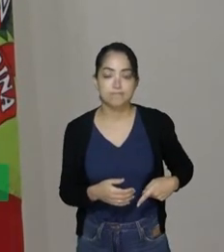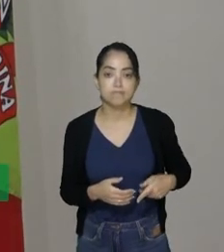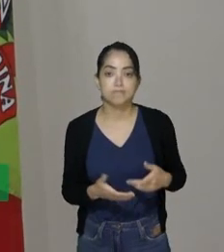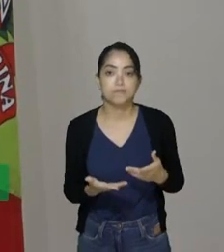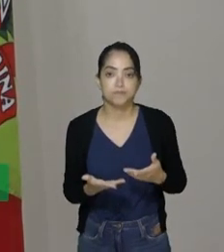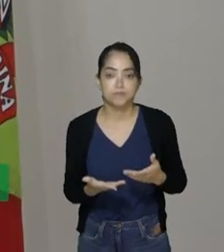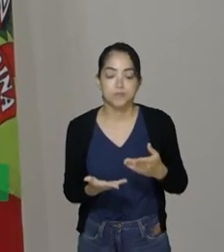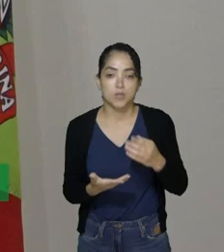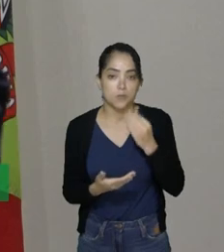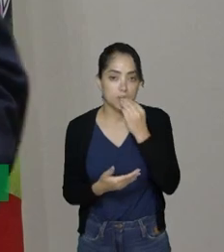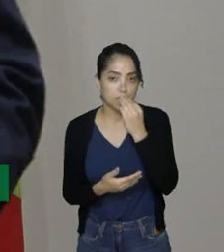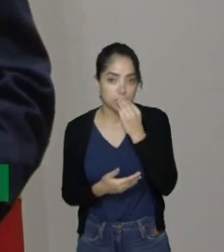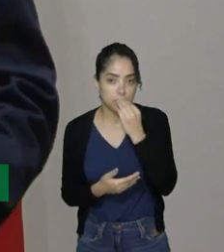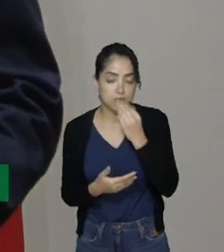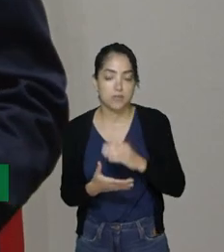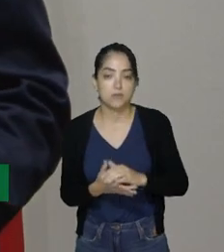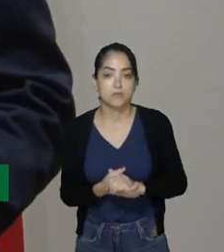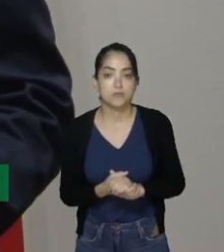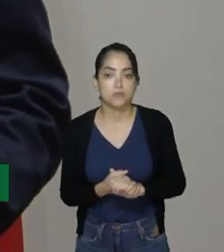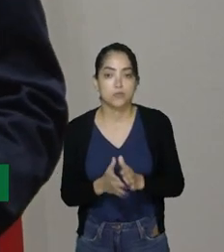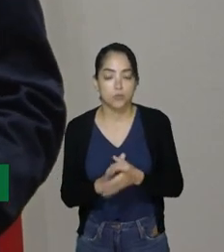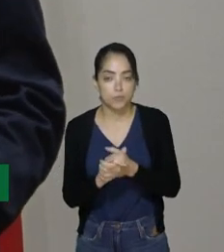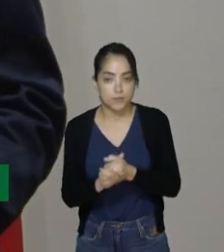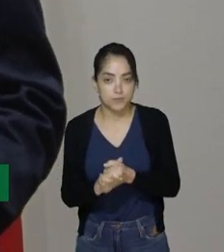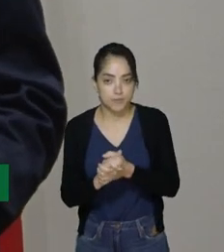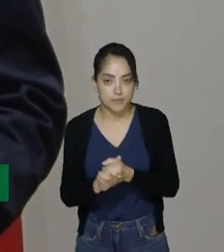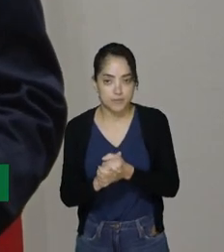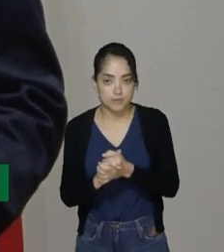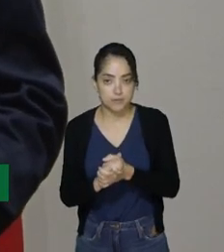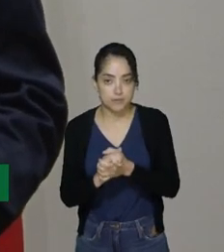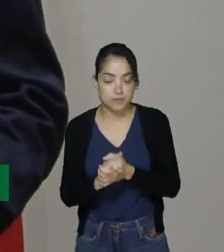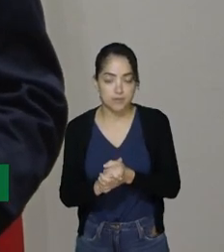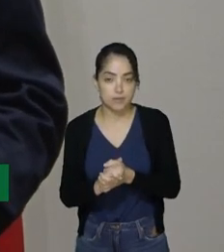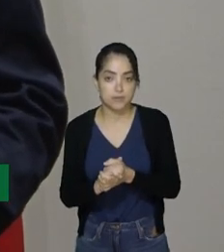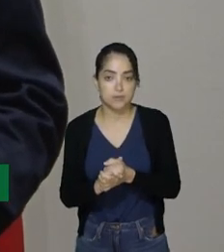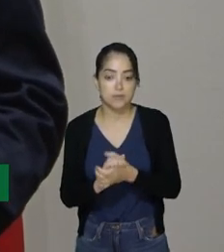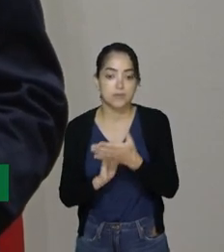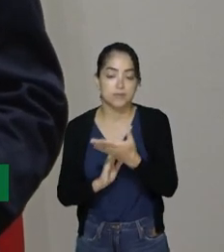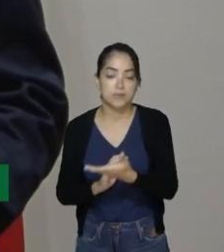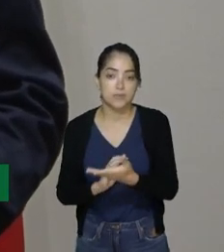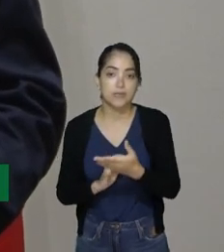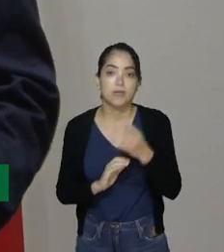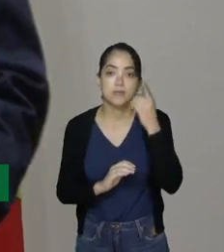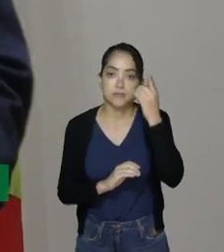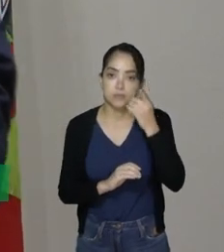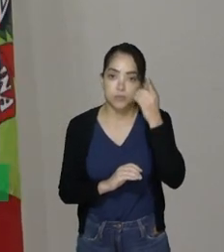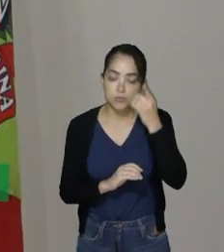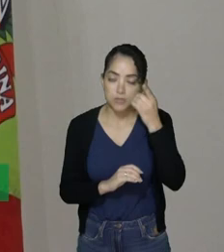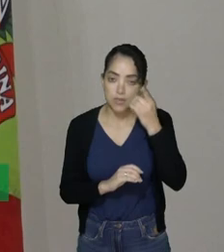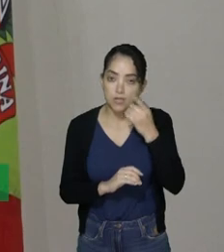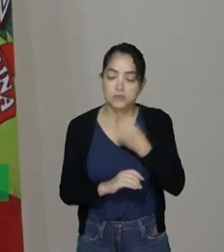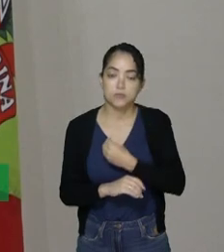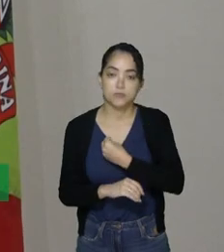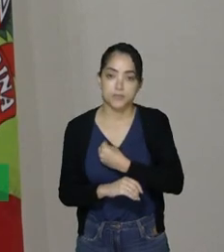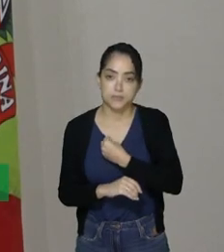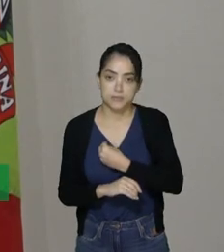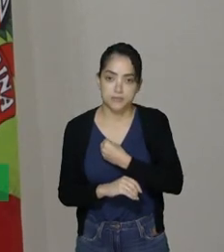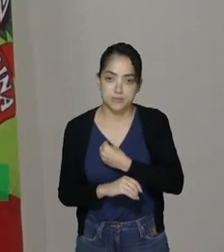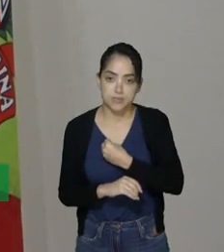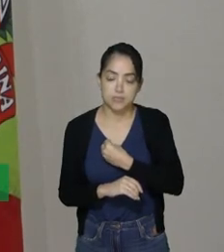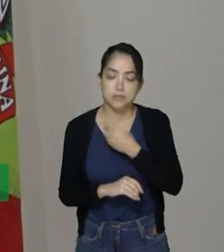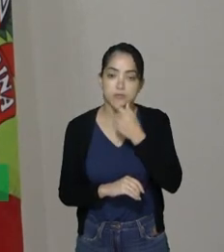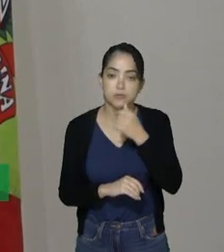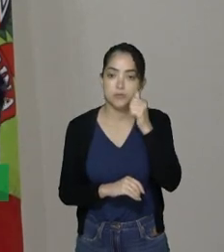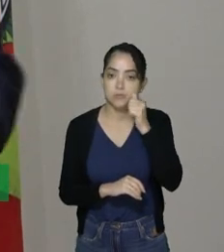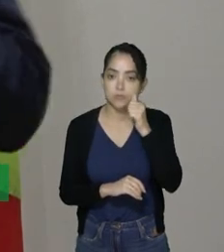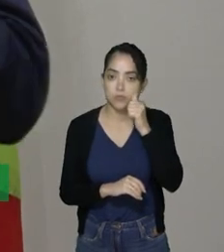deputado Moacir Sopelsa, queria cumprimentar todas as deputadas presentes, todos os colegas deputados,